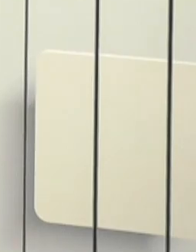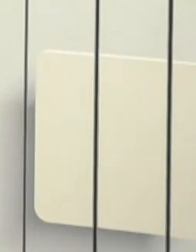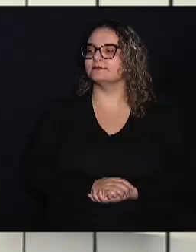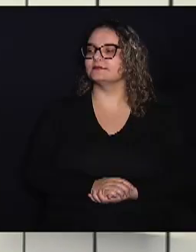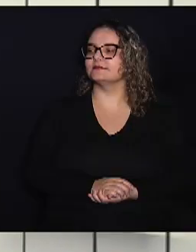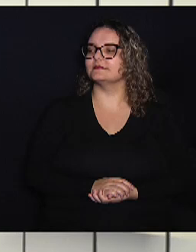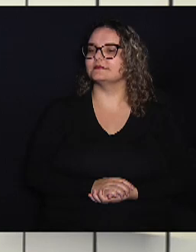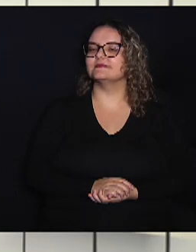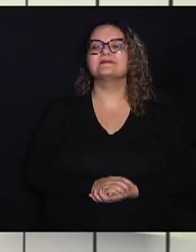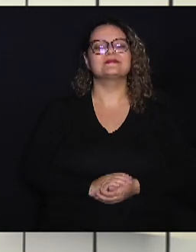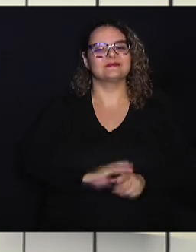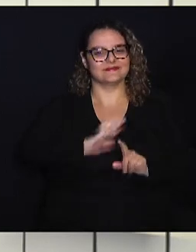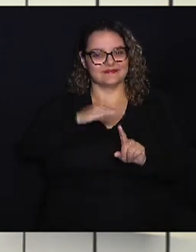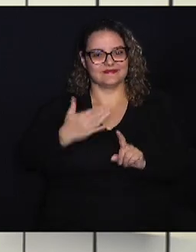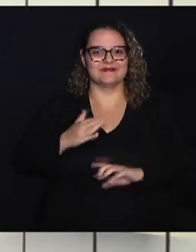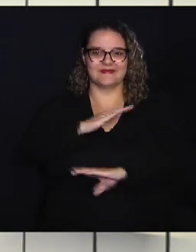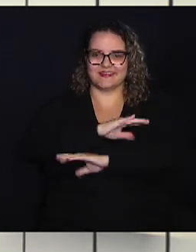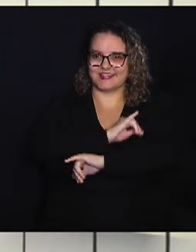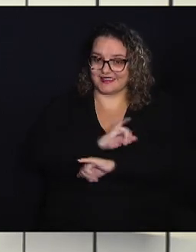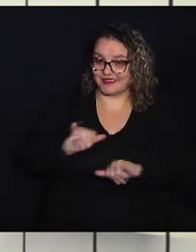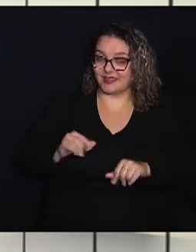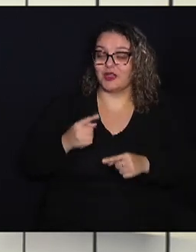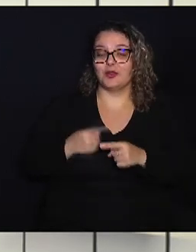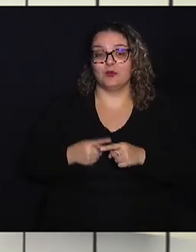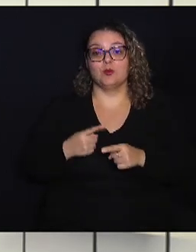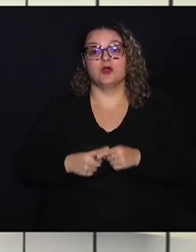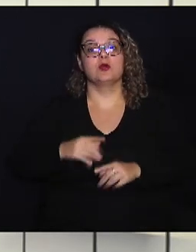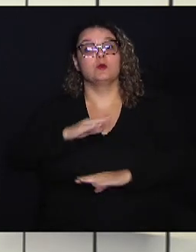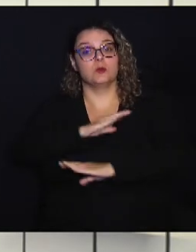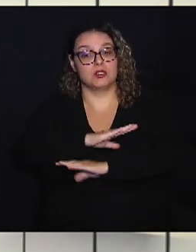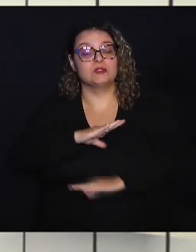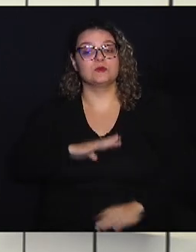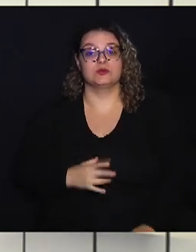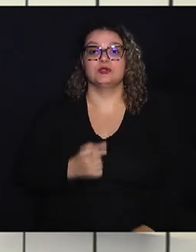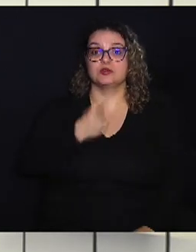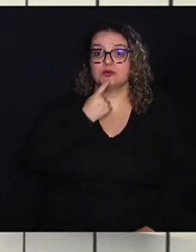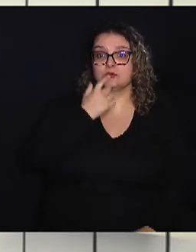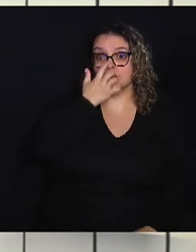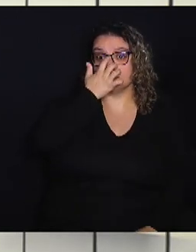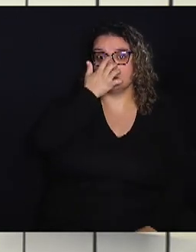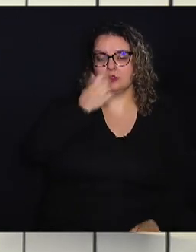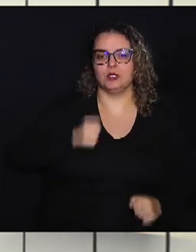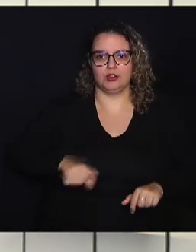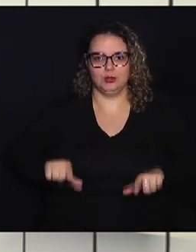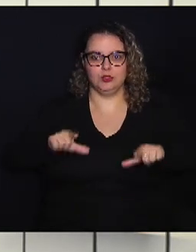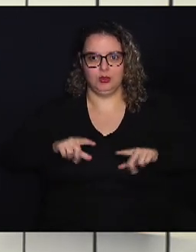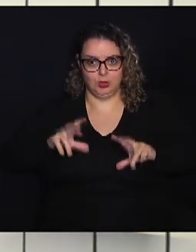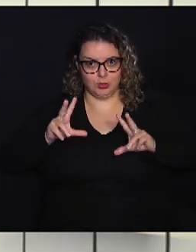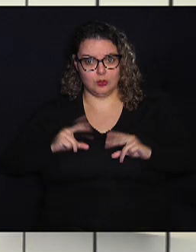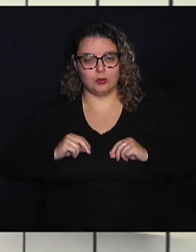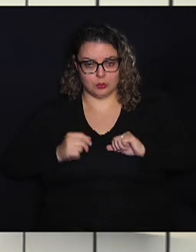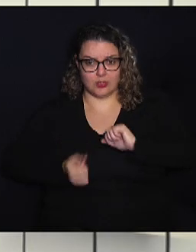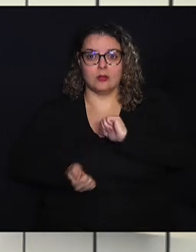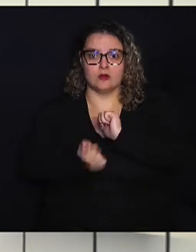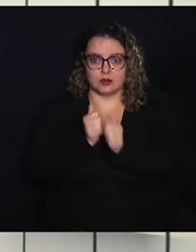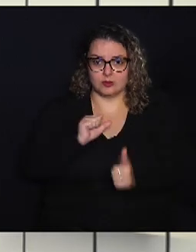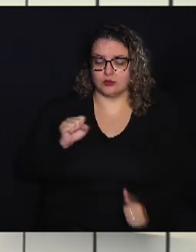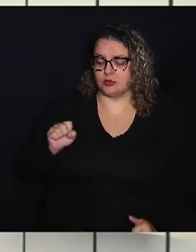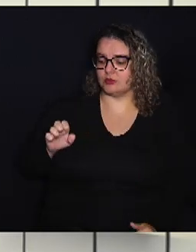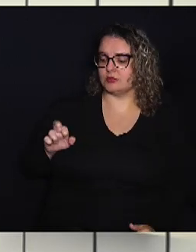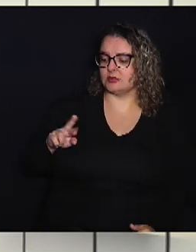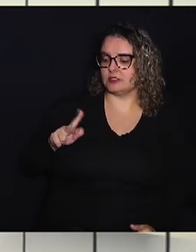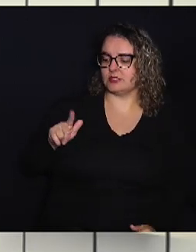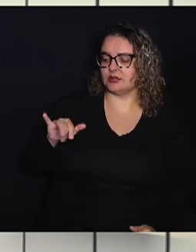Hora de homenagem no Jornal Câmara Notícia, porque a Câmara de Campinas entregou o diploma de mérito esportivo Sérgio